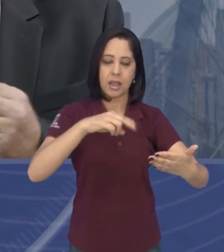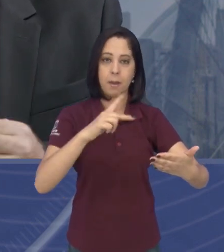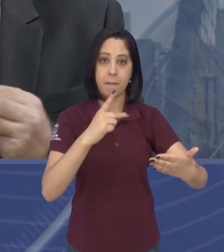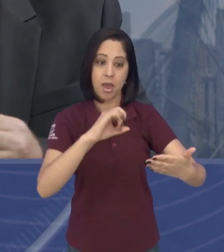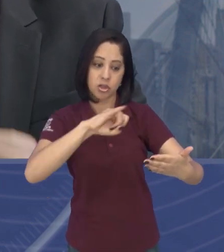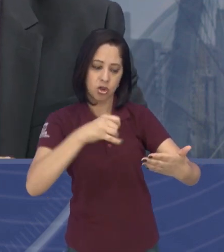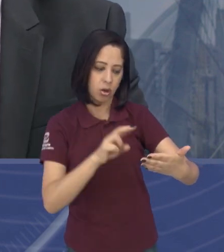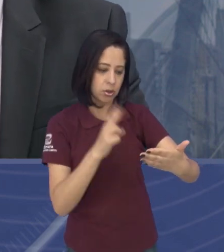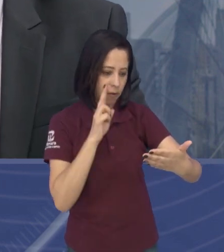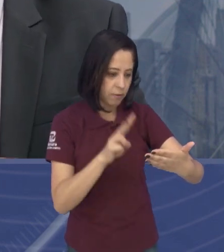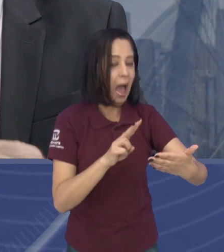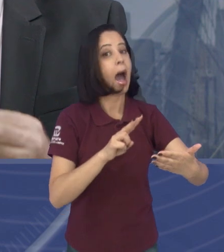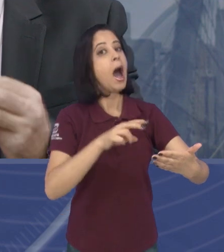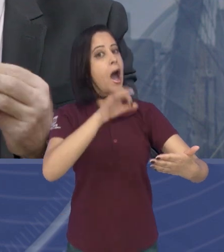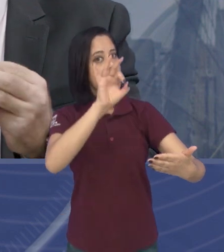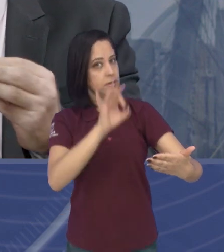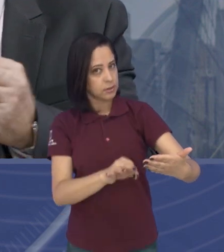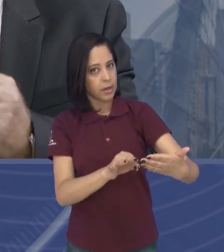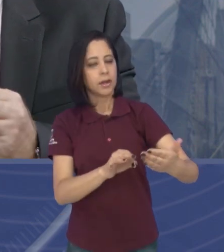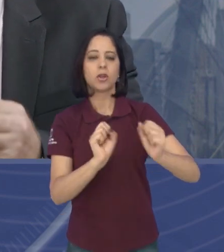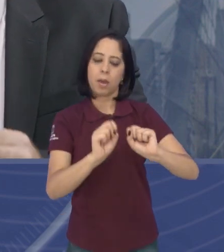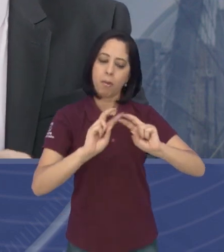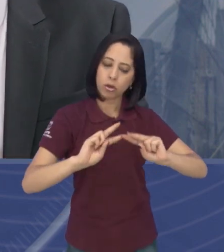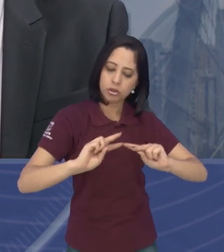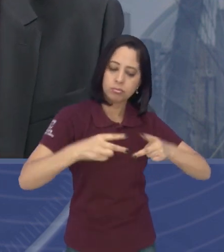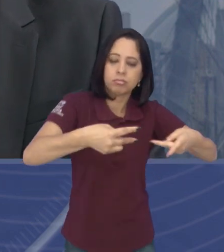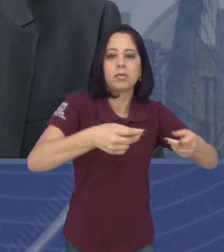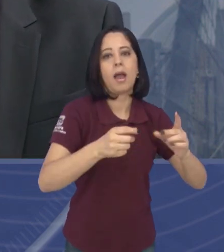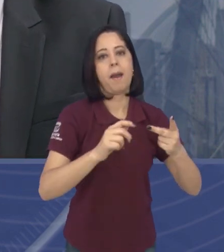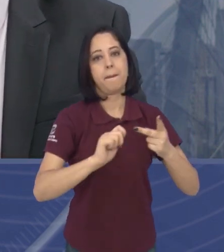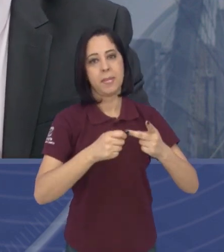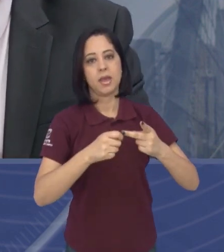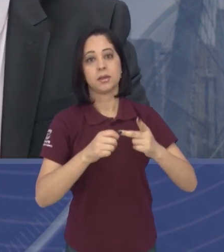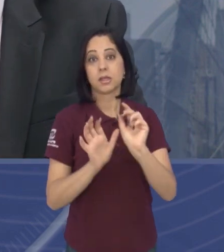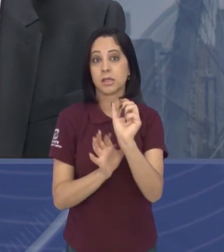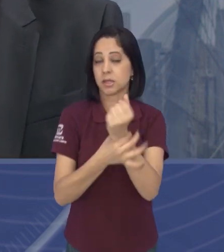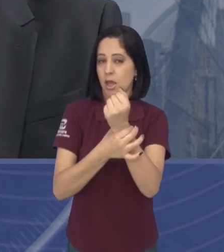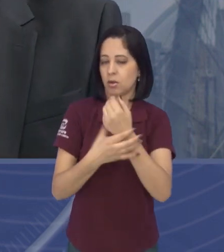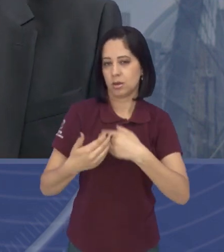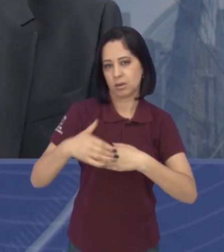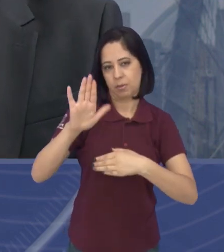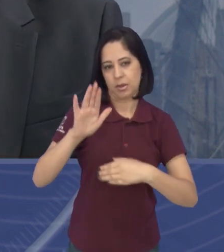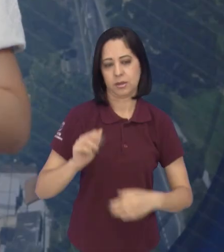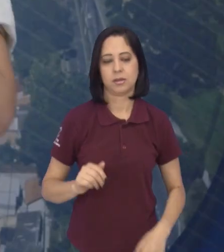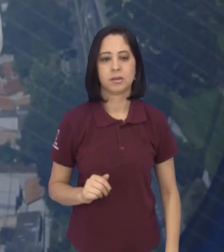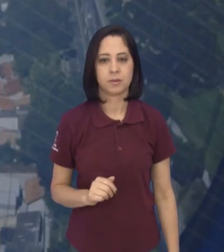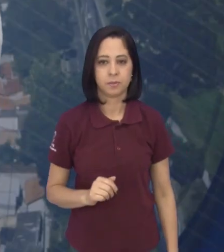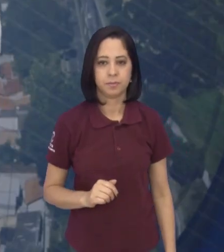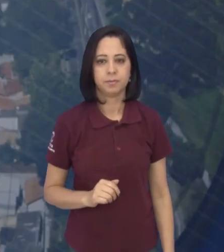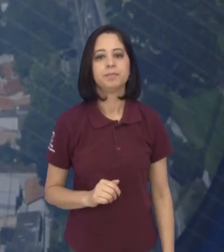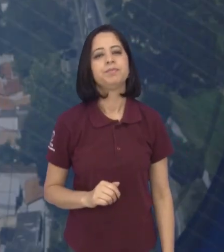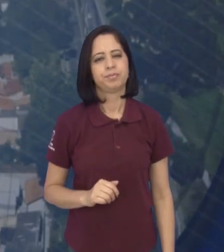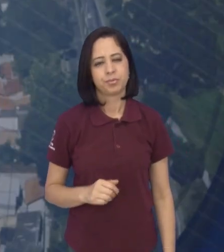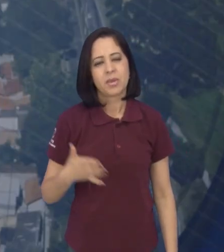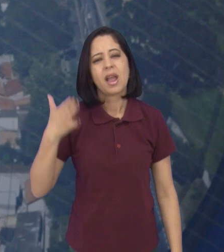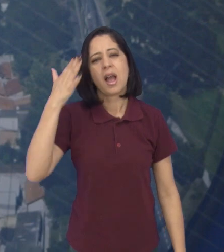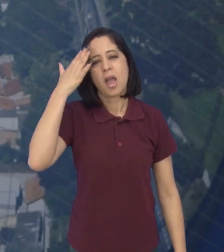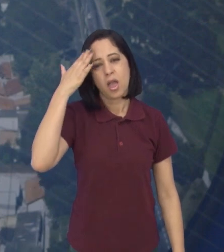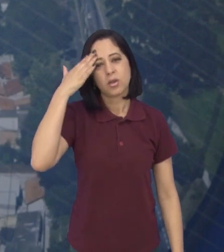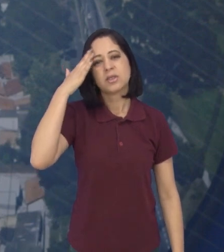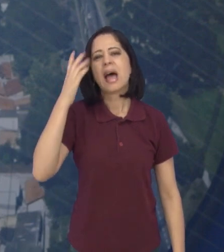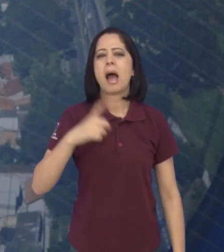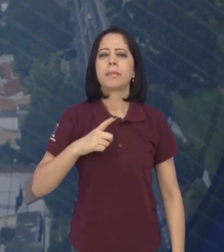esse tipo de cuidado torna um pouco mais segura a sua compra, a sua transferência. Sim. Aí a gente sabe que também tem os